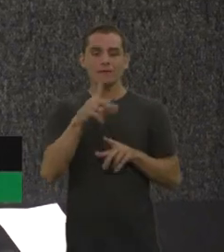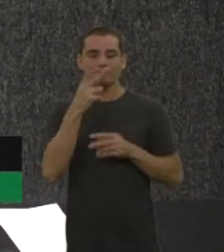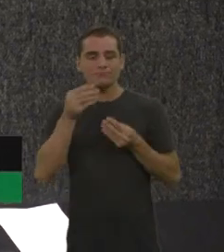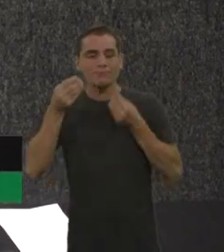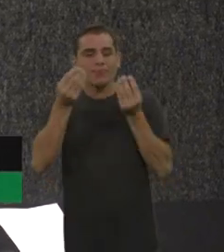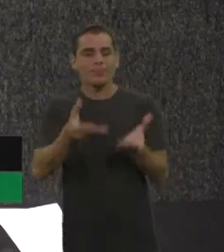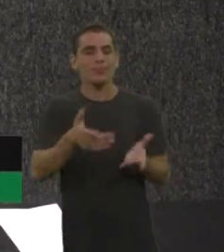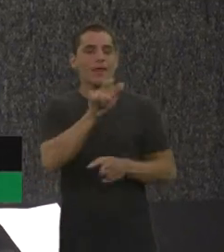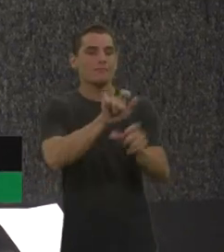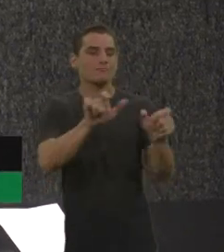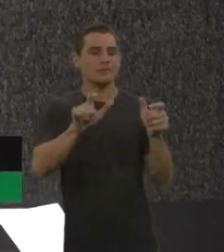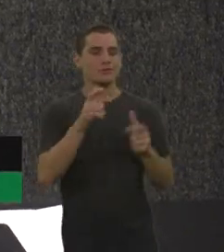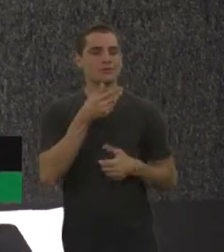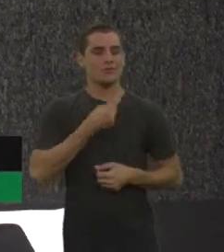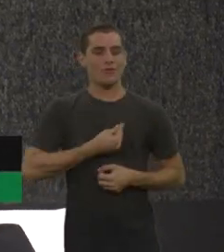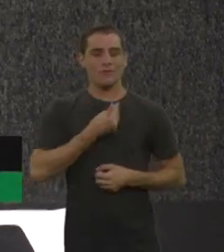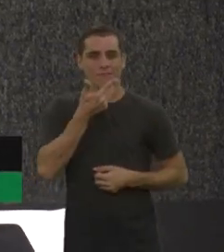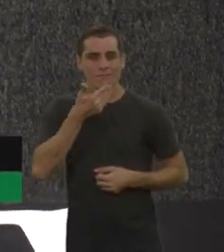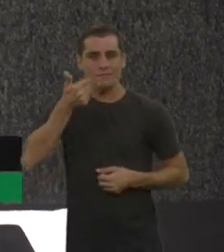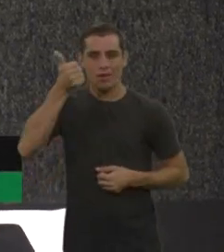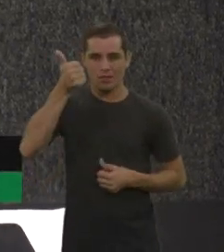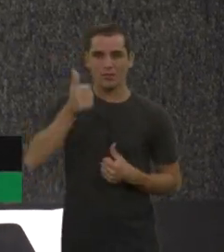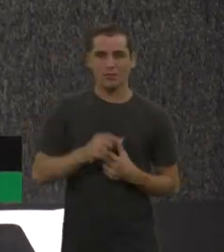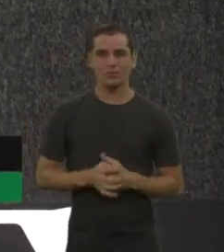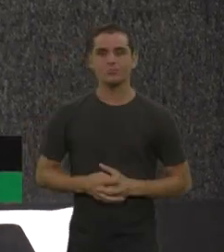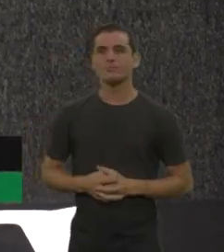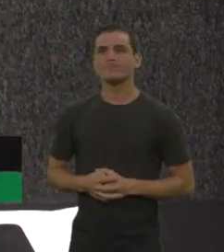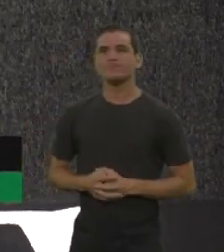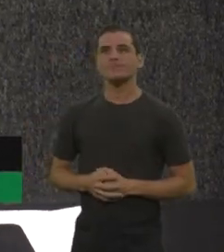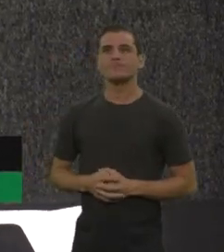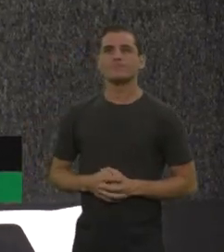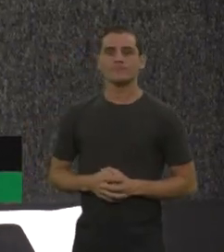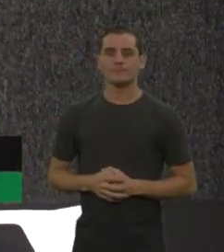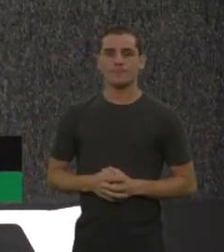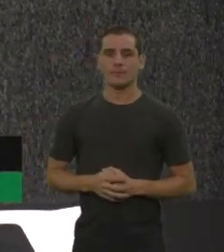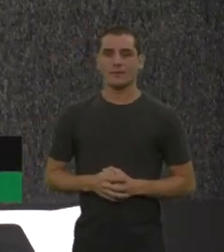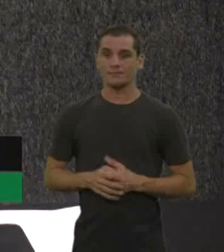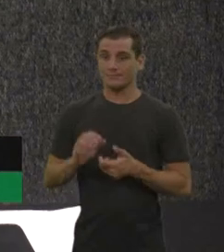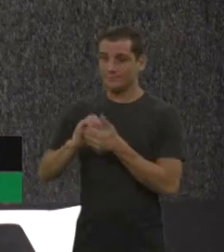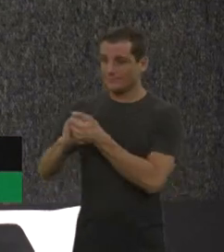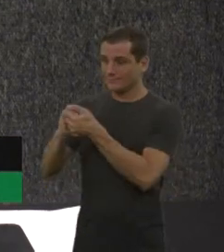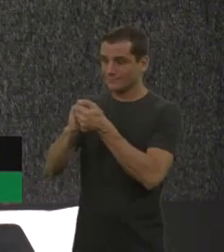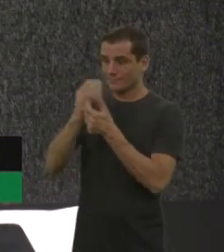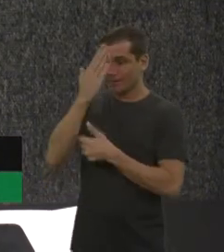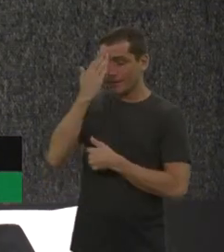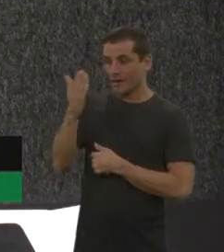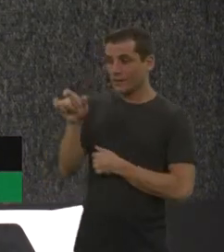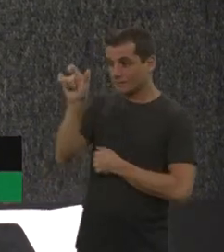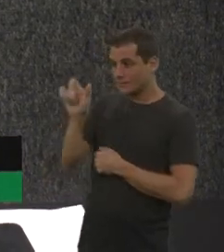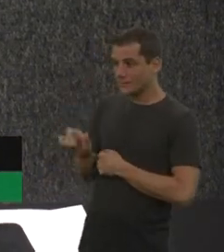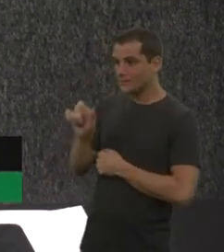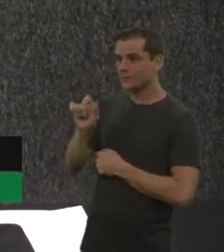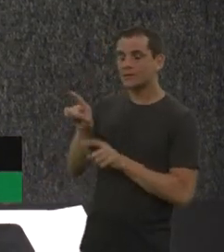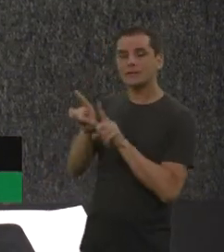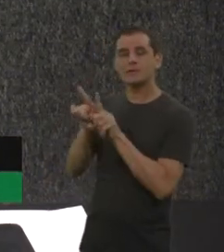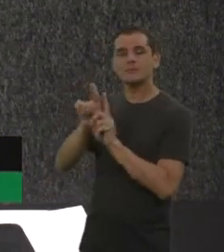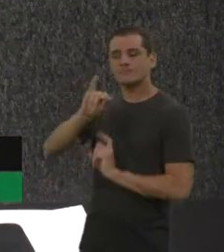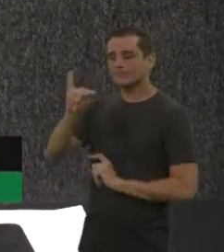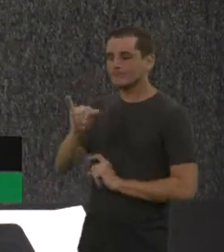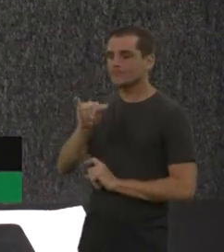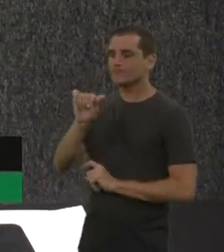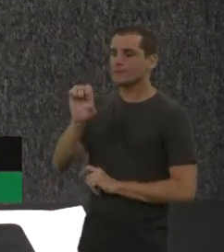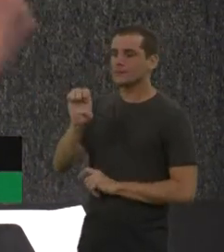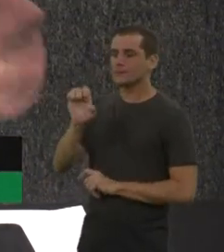dessas pessoas. Né? Então, obrigado. Queria saudar a Jeane. Jeane, que tem o mesmo sobrenome do